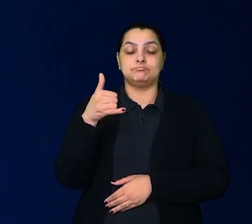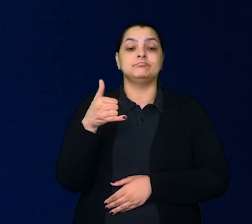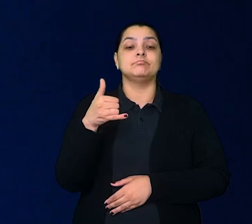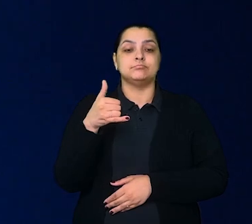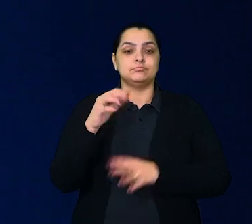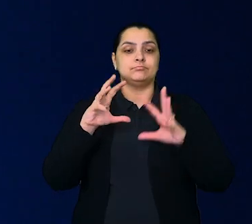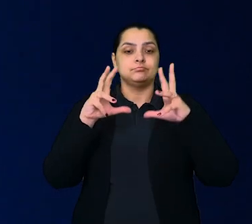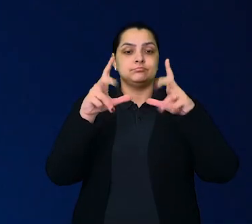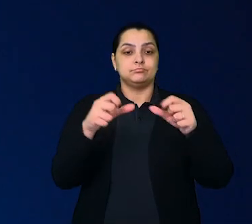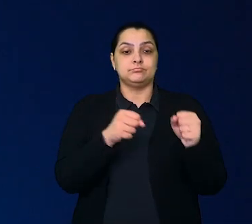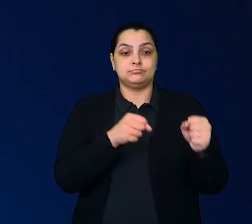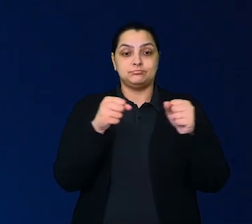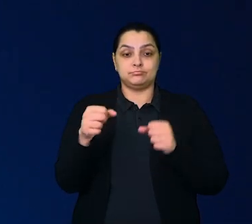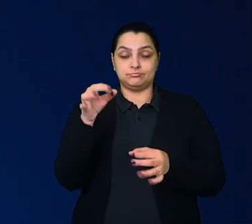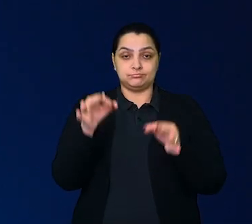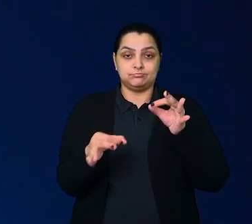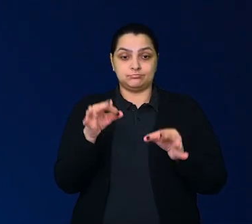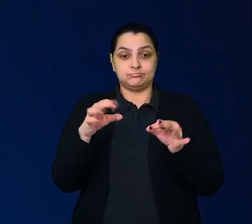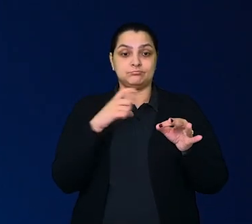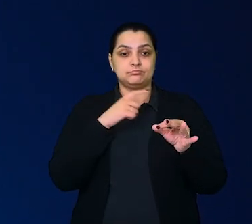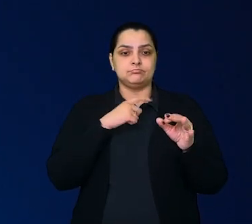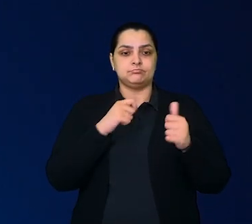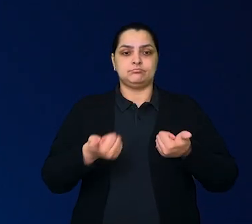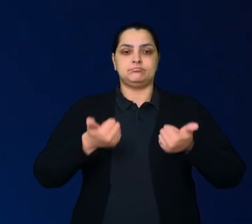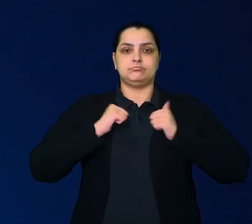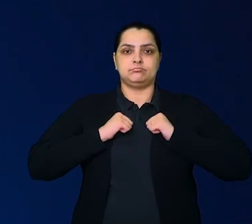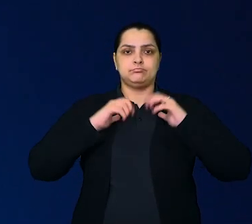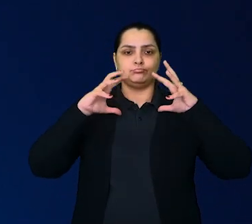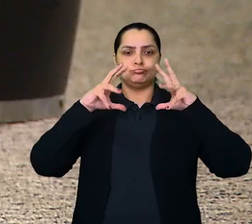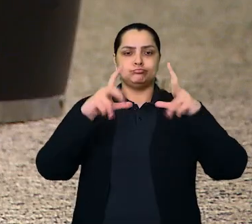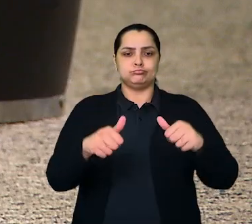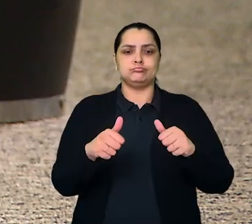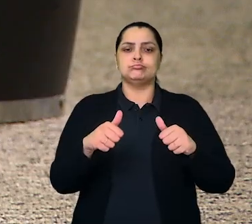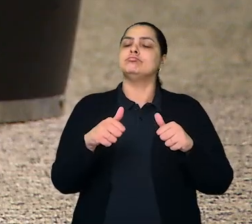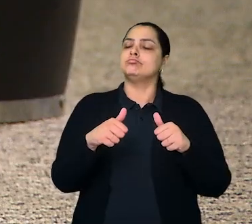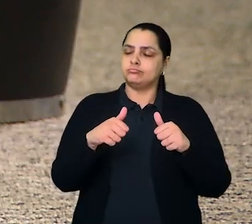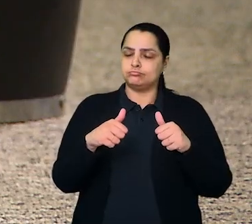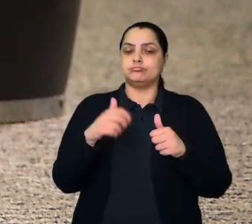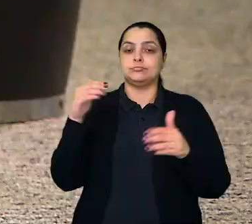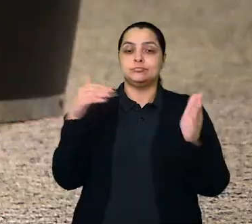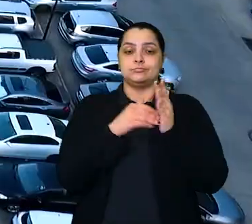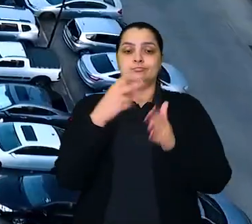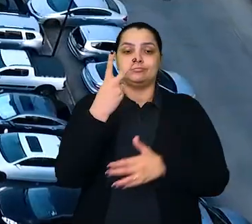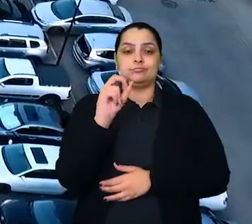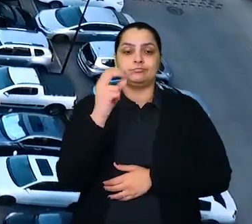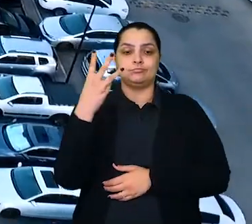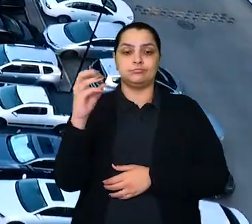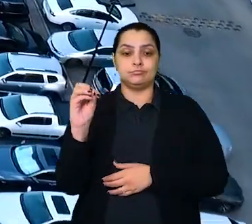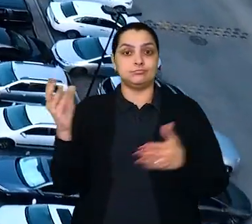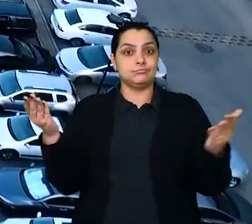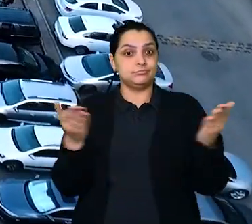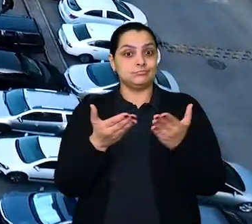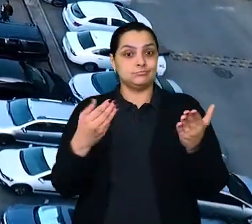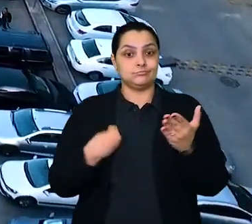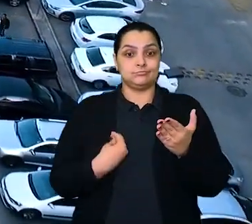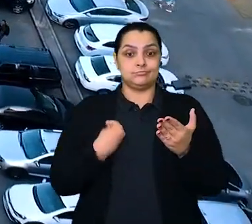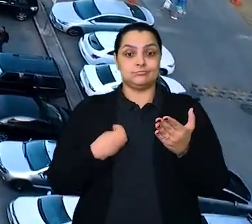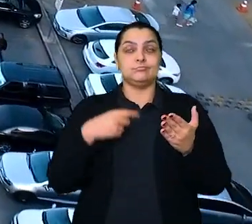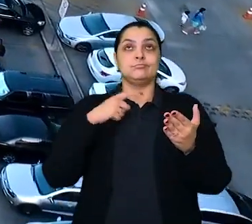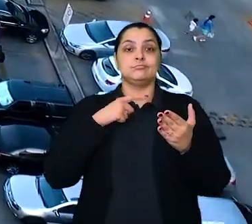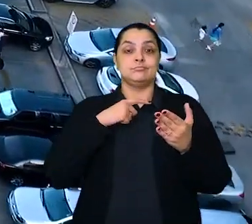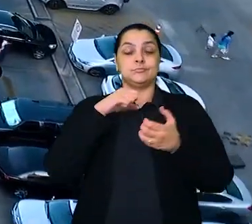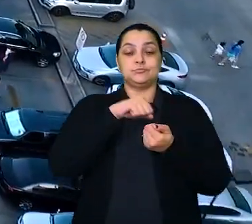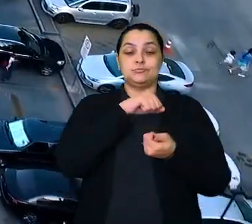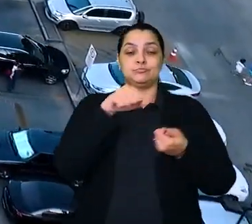todo o poder judiciário atinja a neutralidade total de carbono até 2030. Atualmente, a Corte oferece um